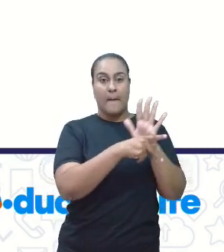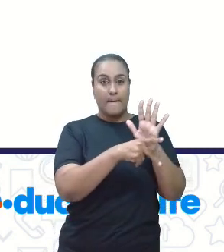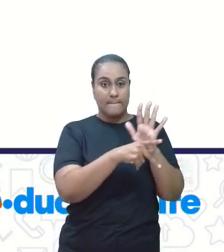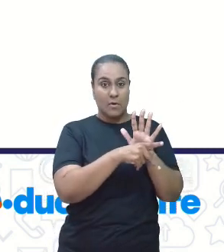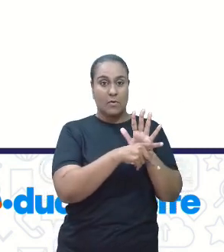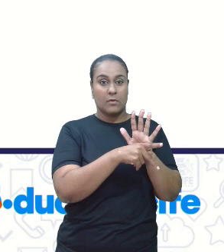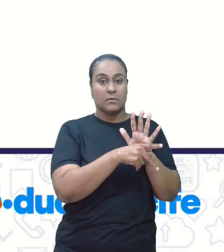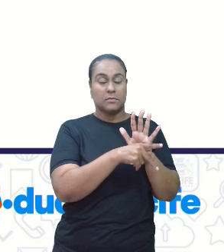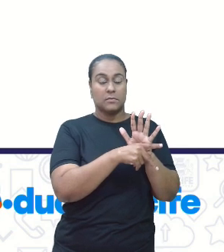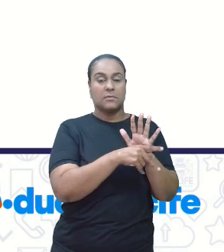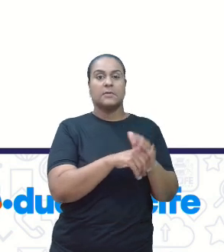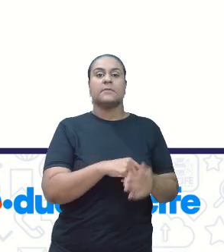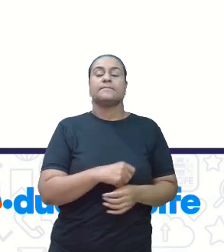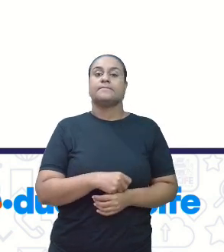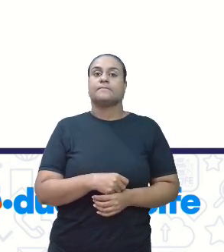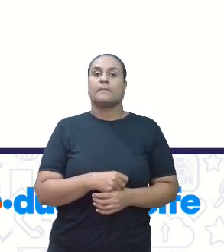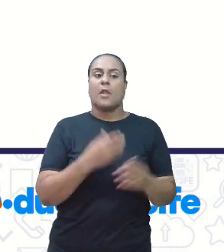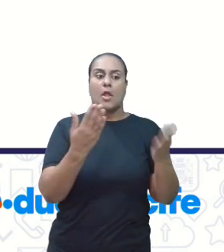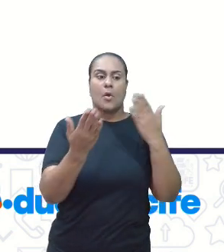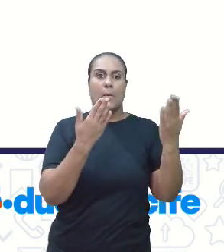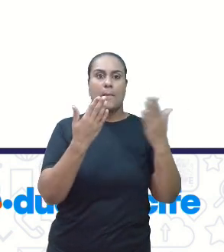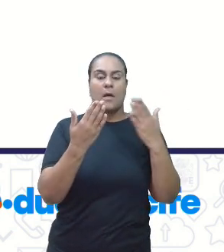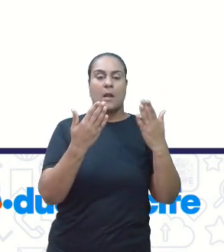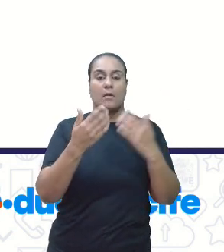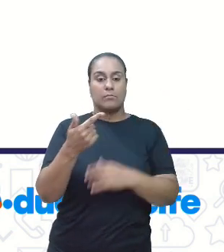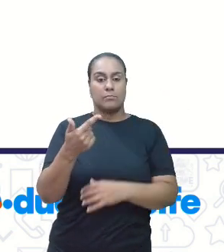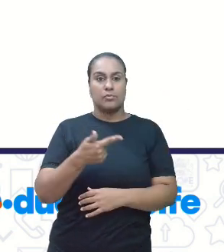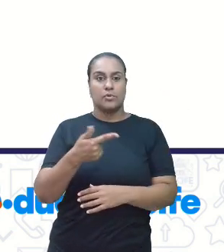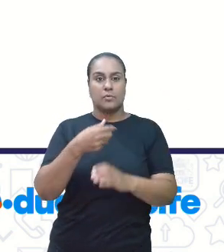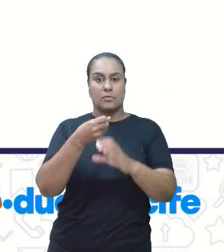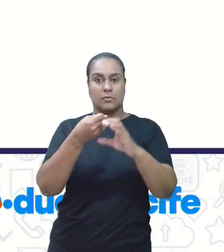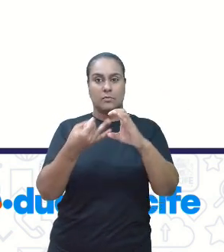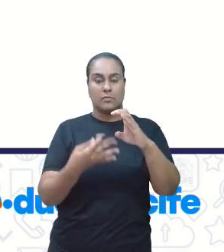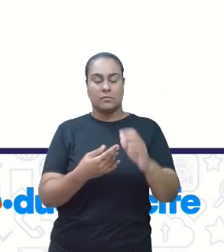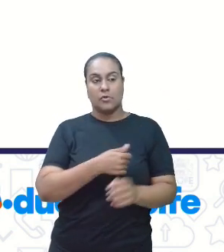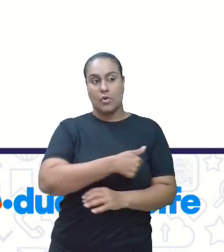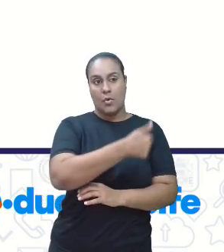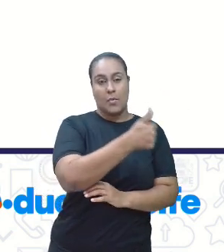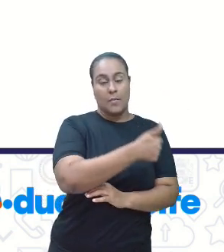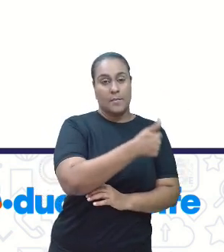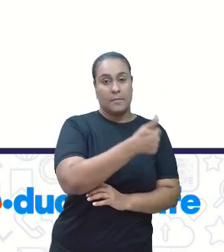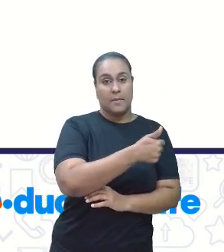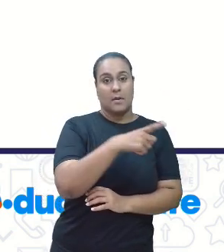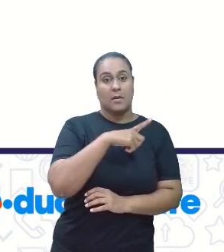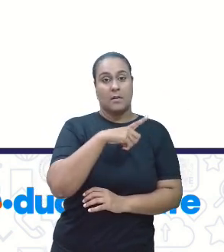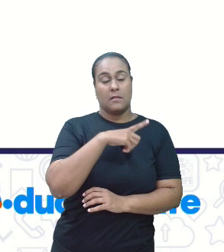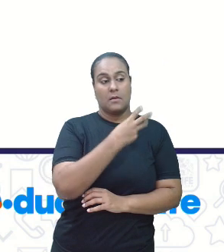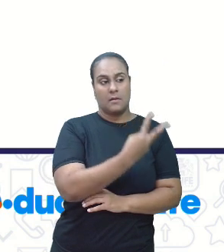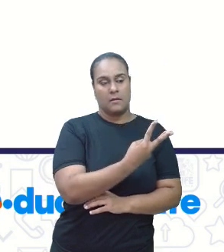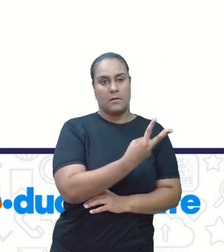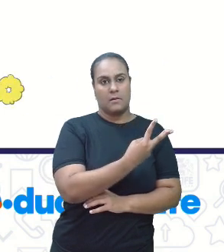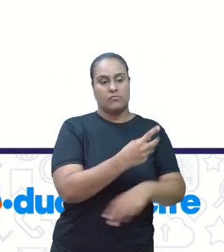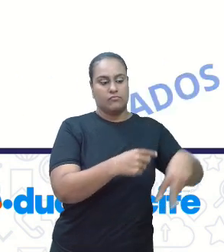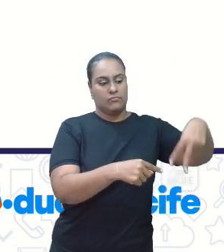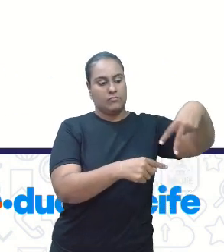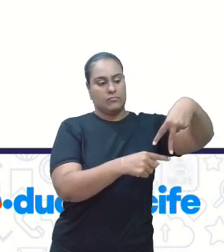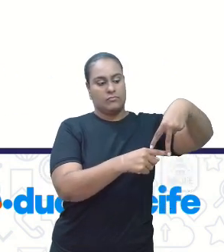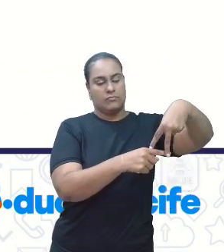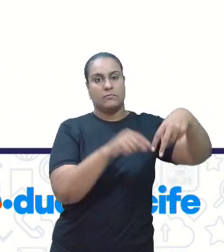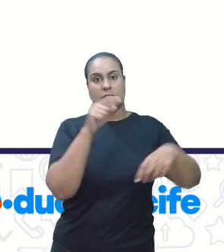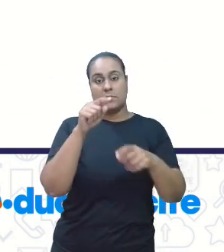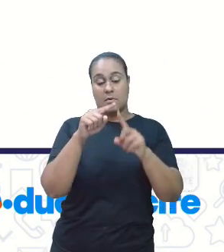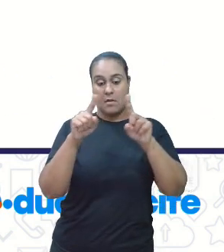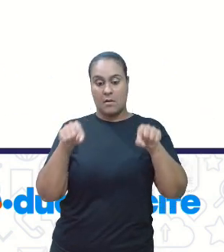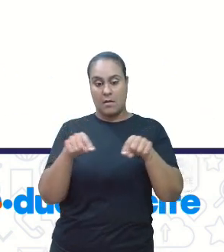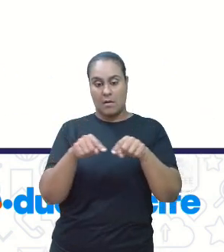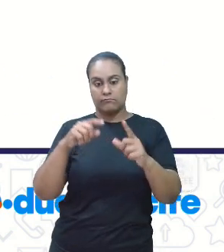característica para o elemento seguinte. Então, no nosso caso aqui, o primeiro elemento ele tem 3 lados, o segundo elemento